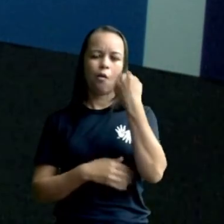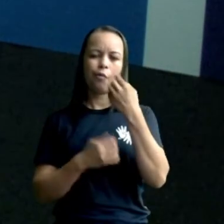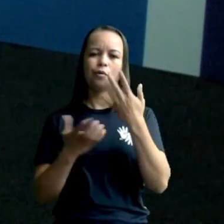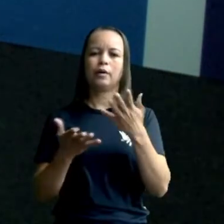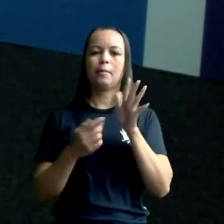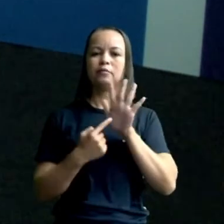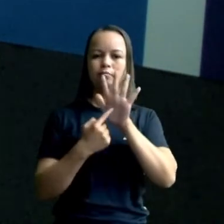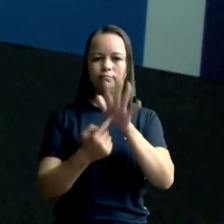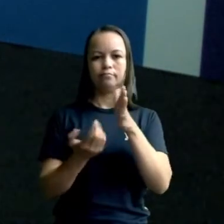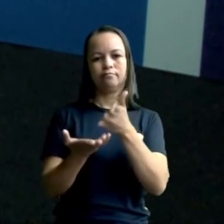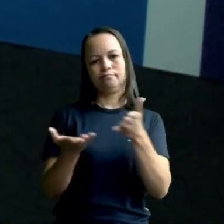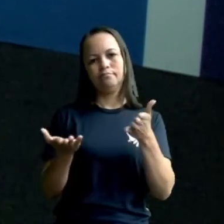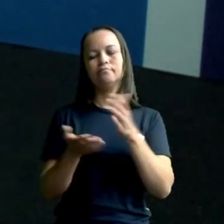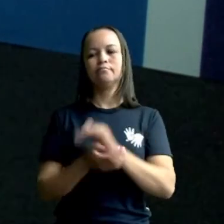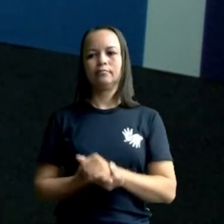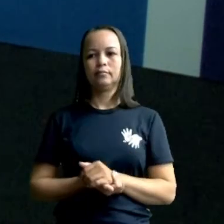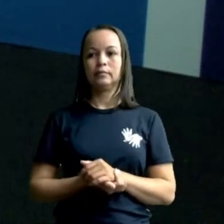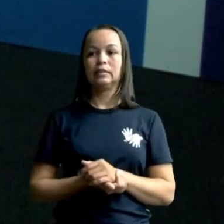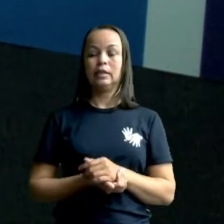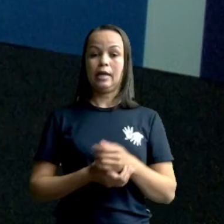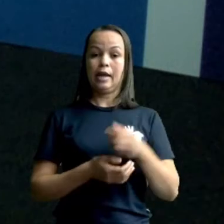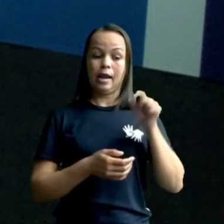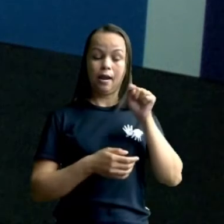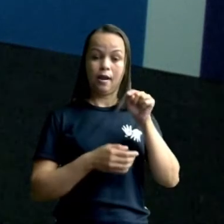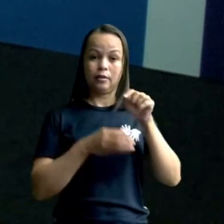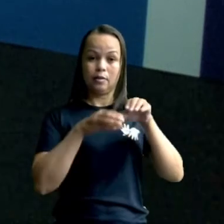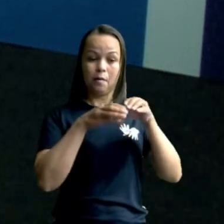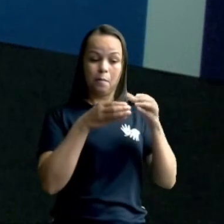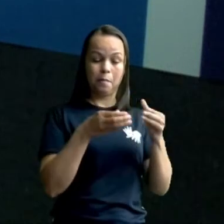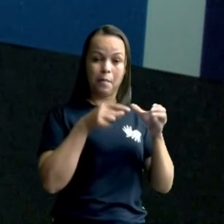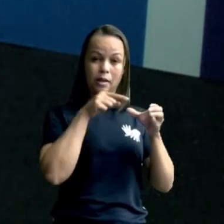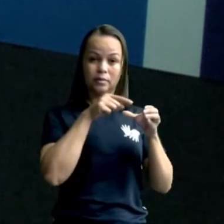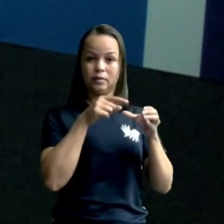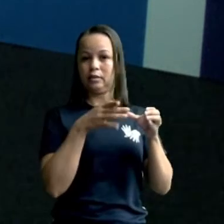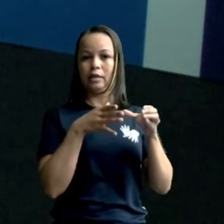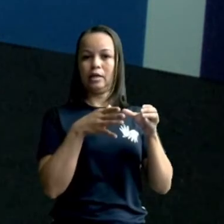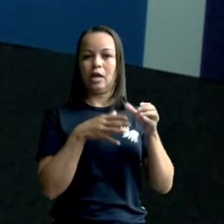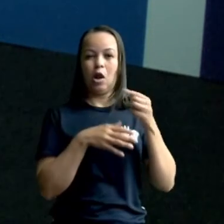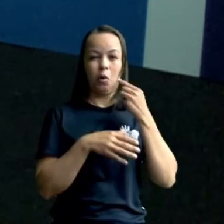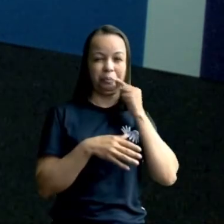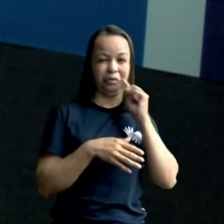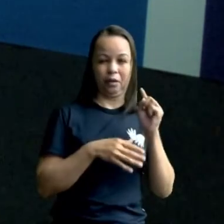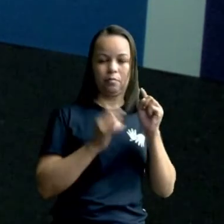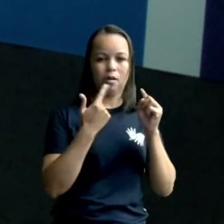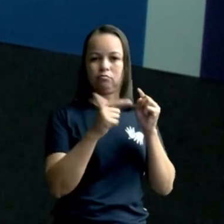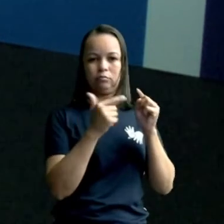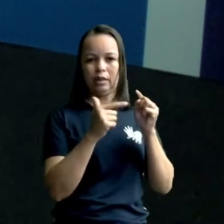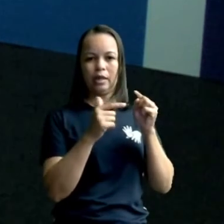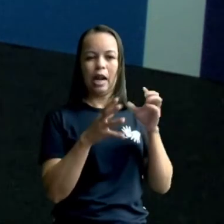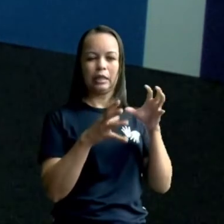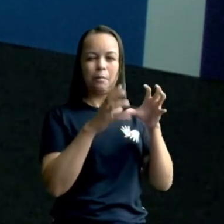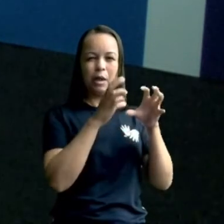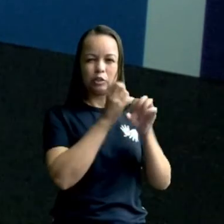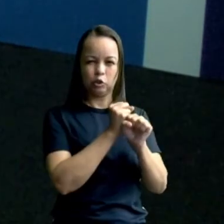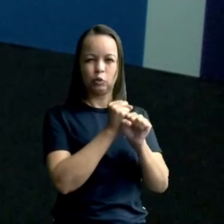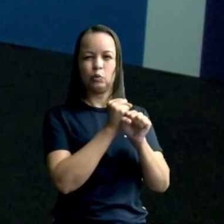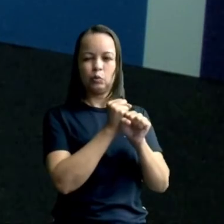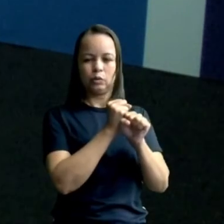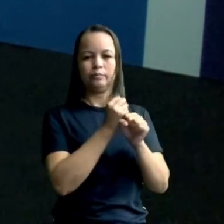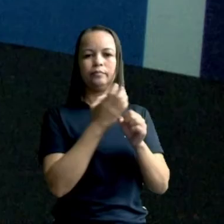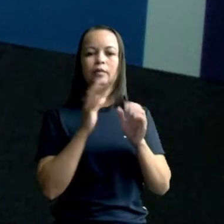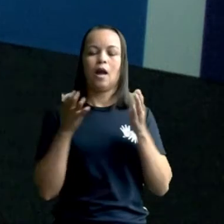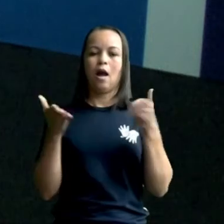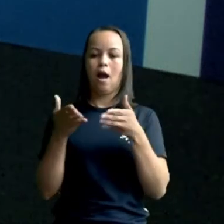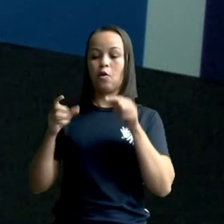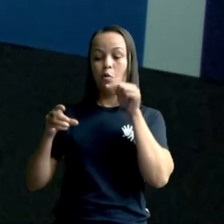maçã aqui é a que a gente não colocou o limão, tá certo? Então, pode ver que ela tá mais escurinha, ó. Agora,